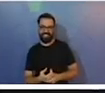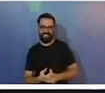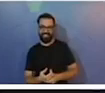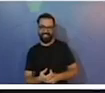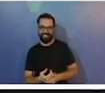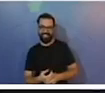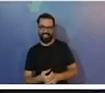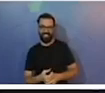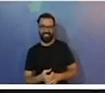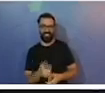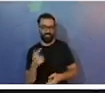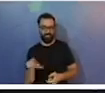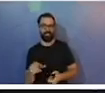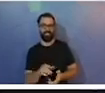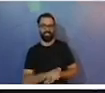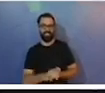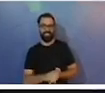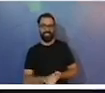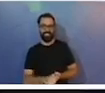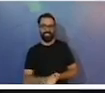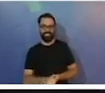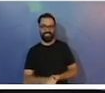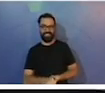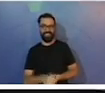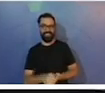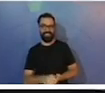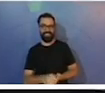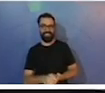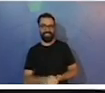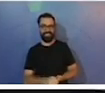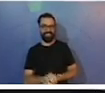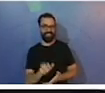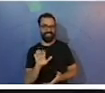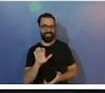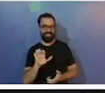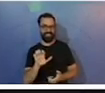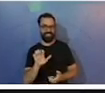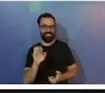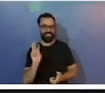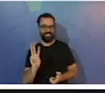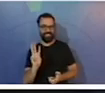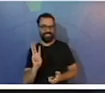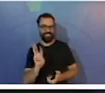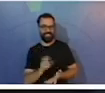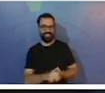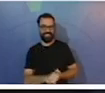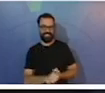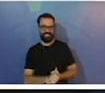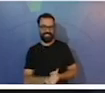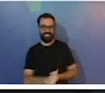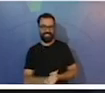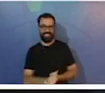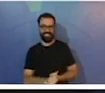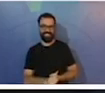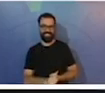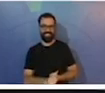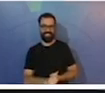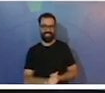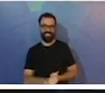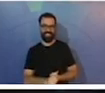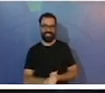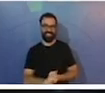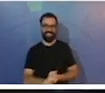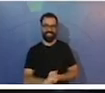De novo? De novo, continua. Vamos continuar Tô no sem E, chance. Então, vamos no E3. Esse é o coordenador pisou